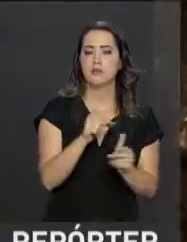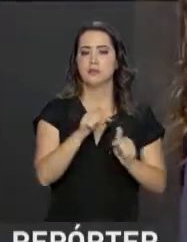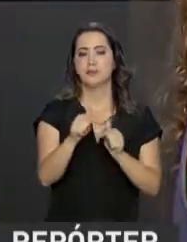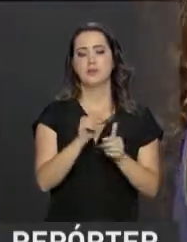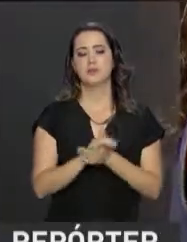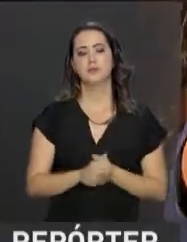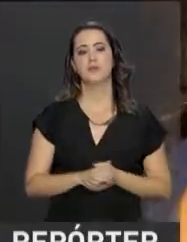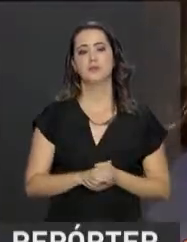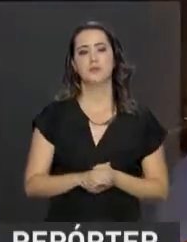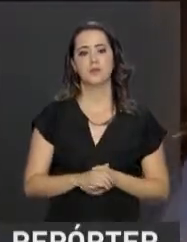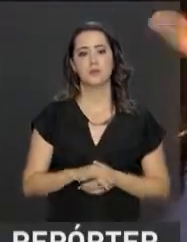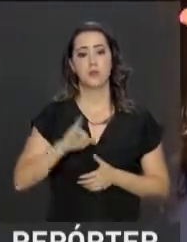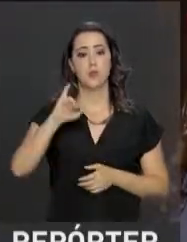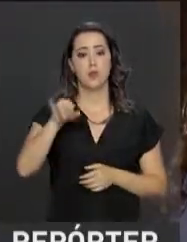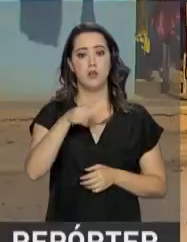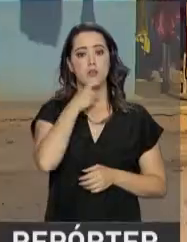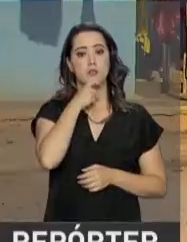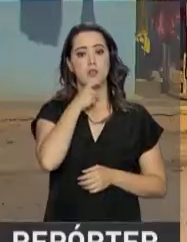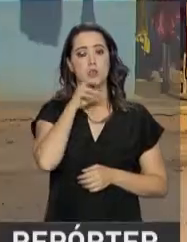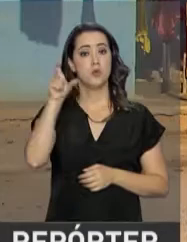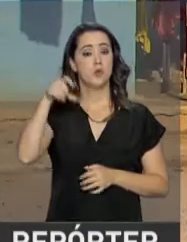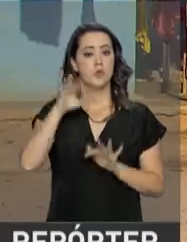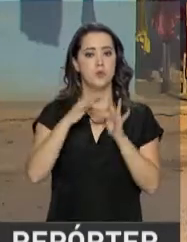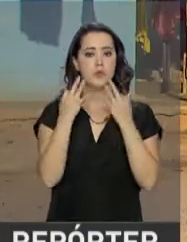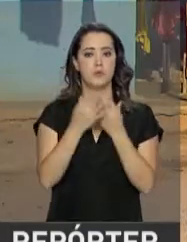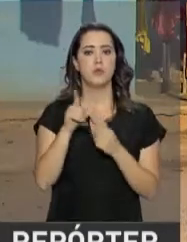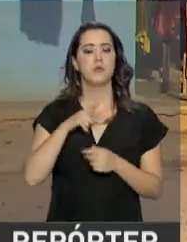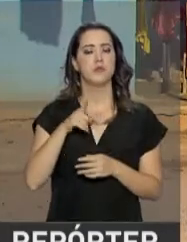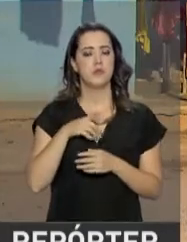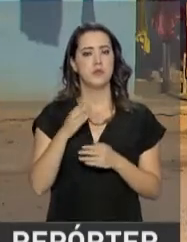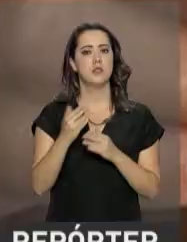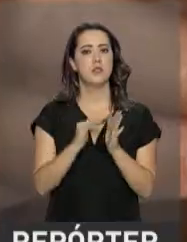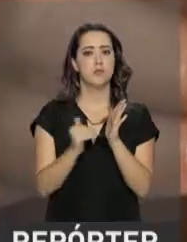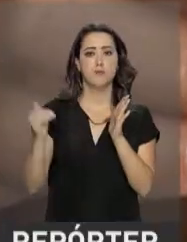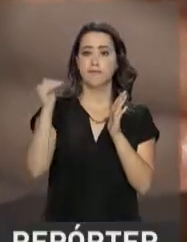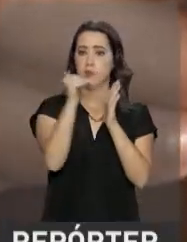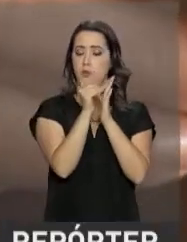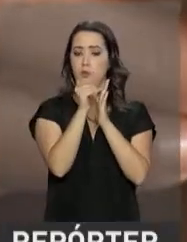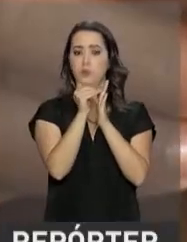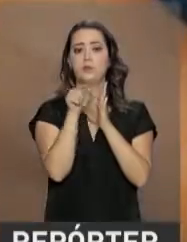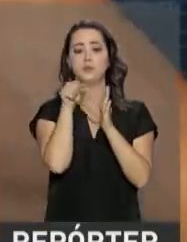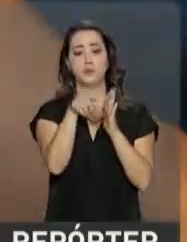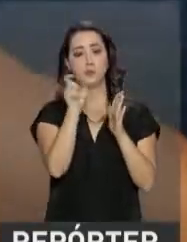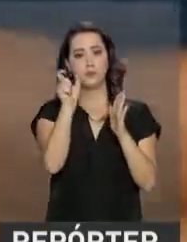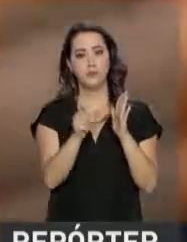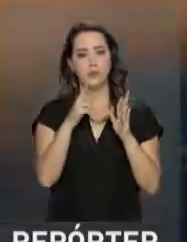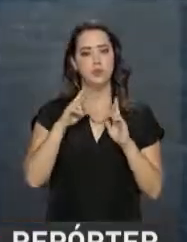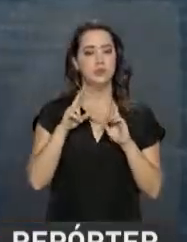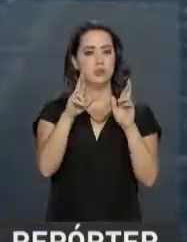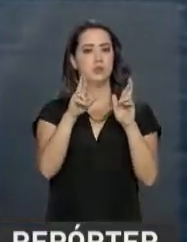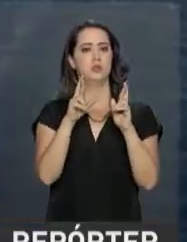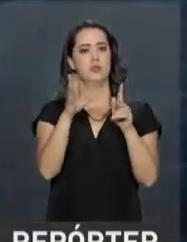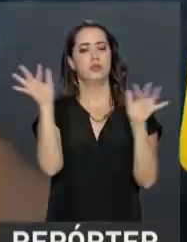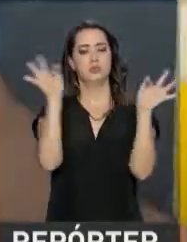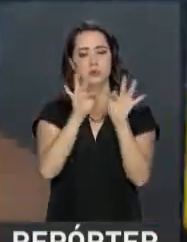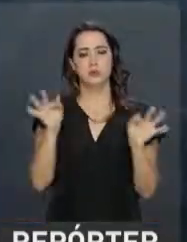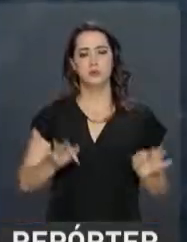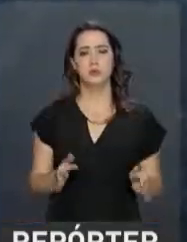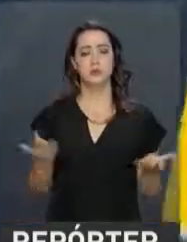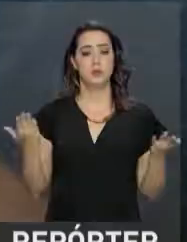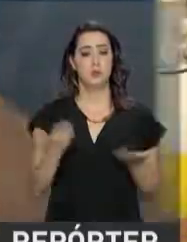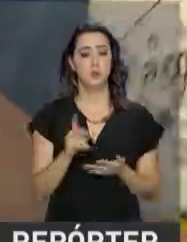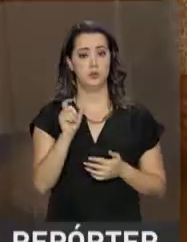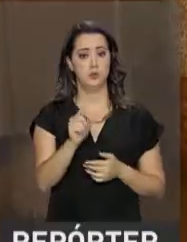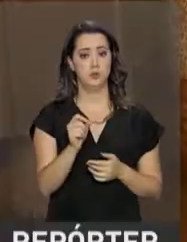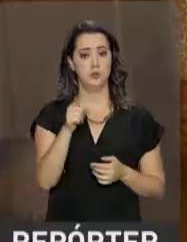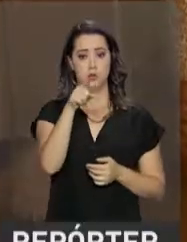pessoas. E a partir de julho, o Bolsa Família vai ter o benefício reajustado. Quem tanto esperou e está feliz com o